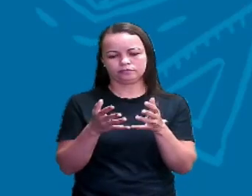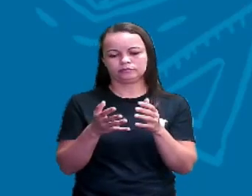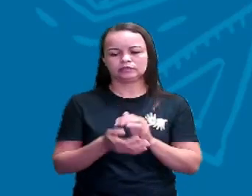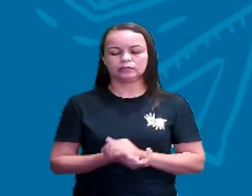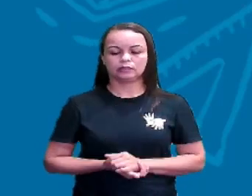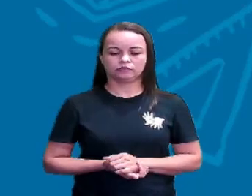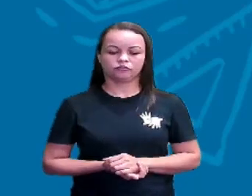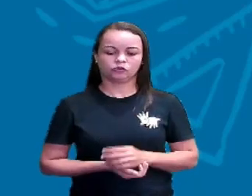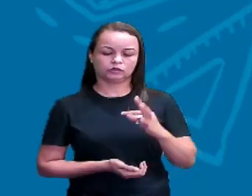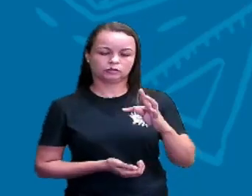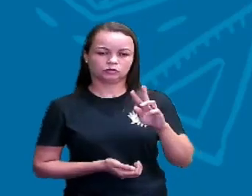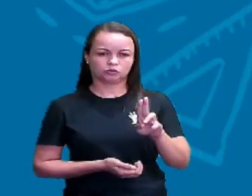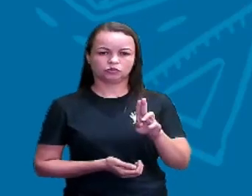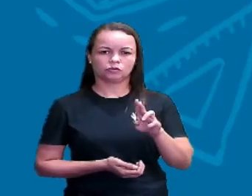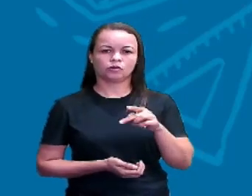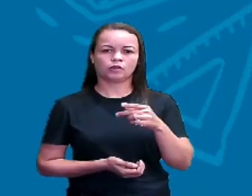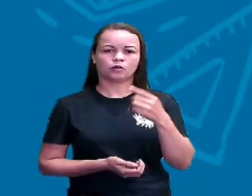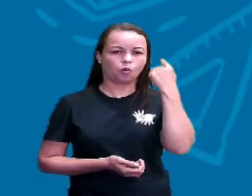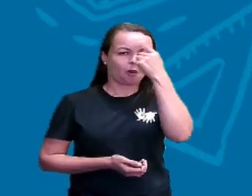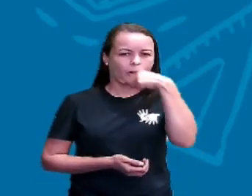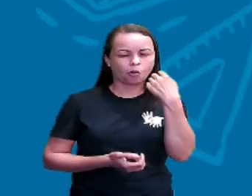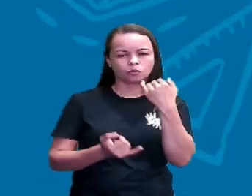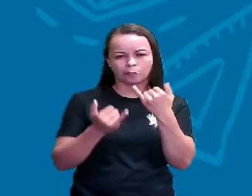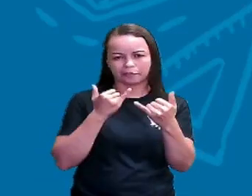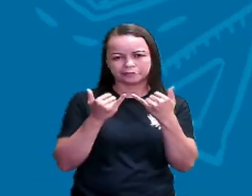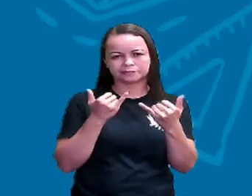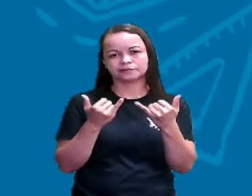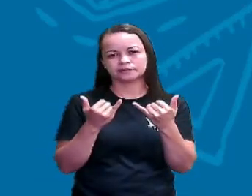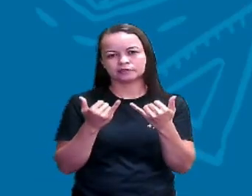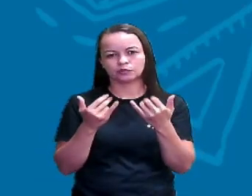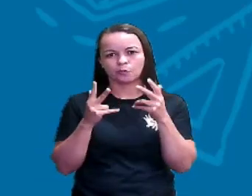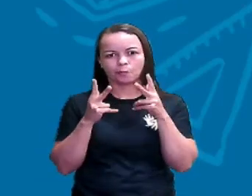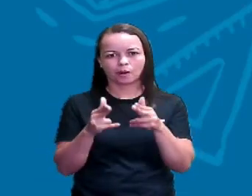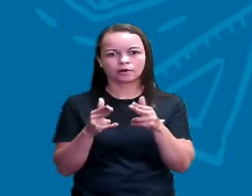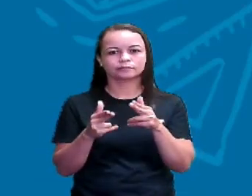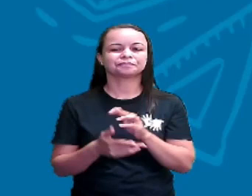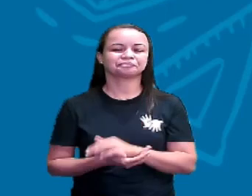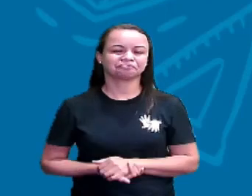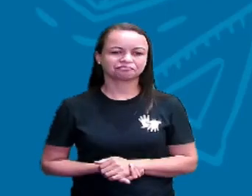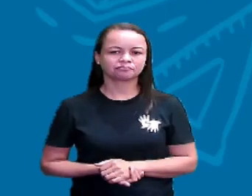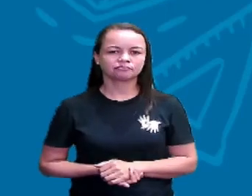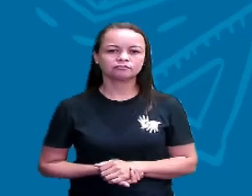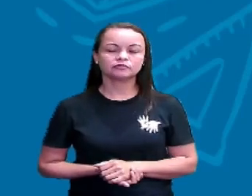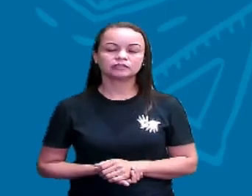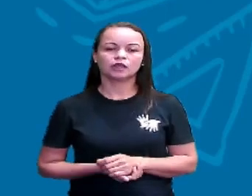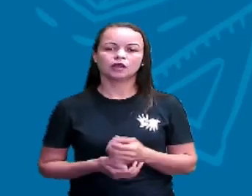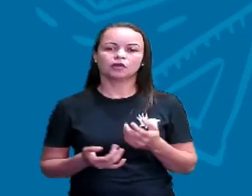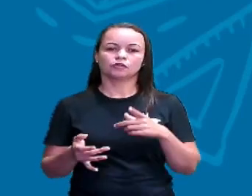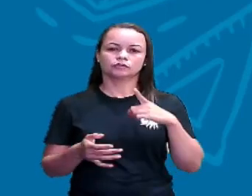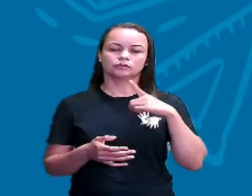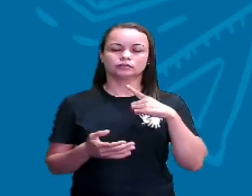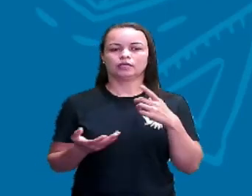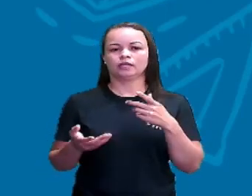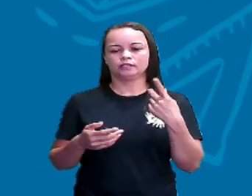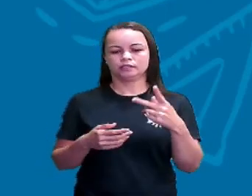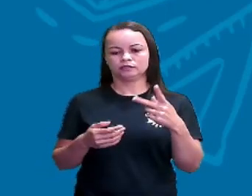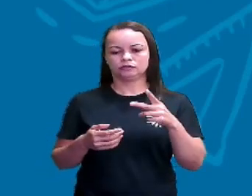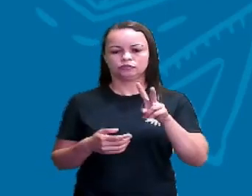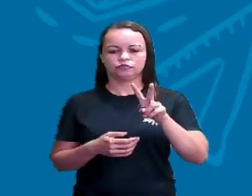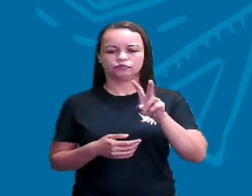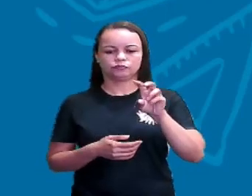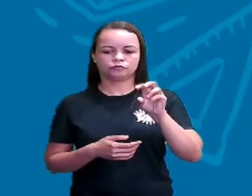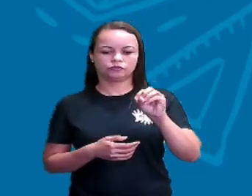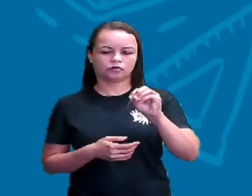tienes su misma cara. Então, quando a gente tem esse fenômeno do vosseu, a gente também tem